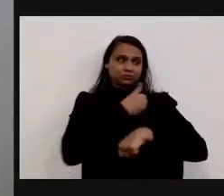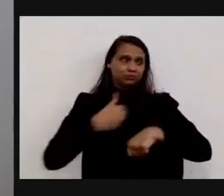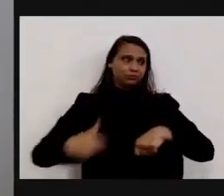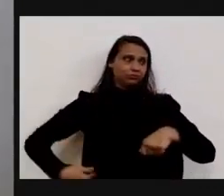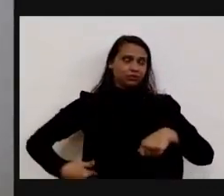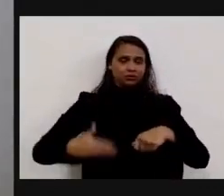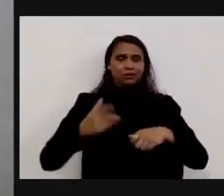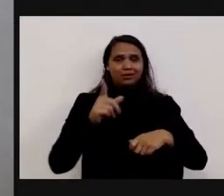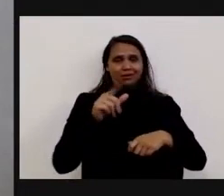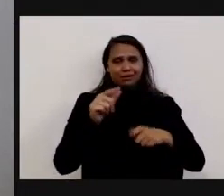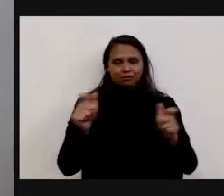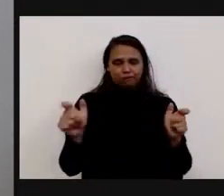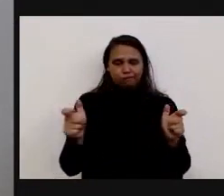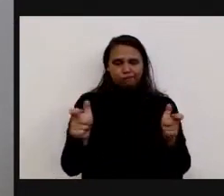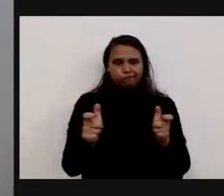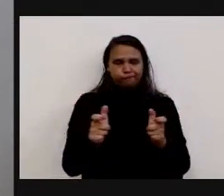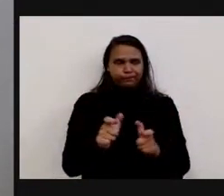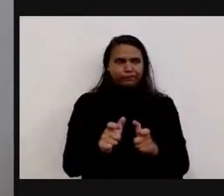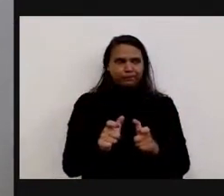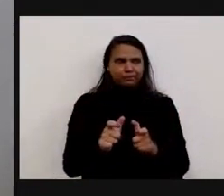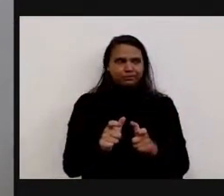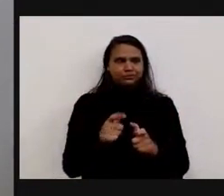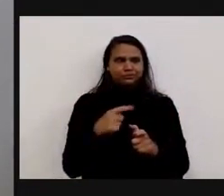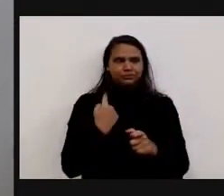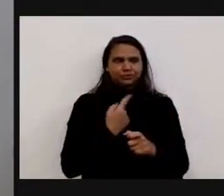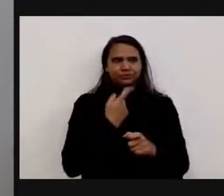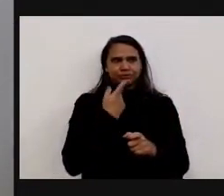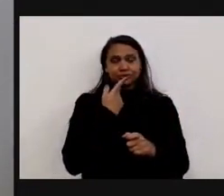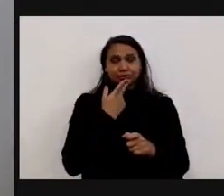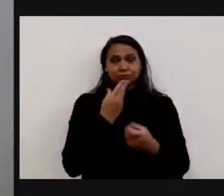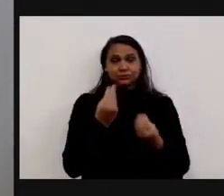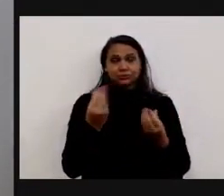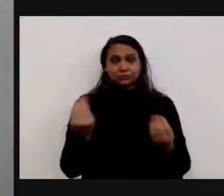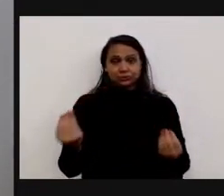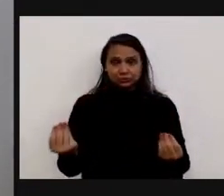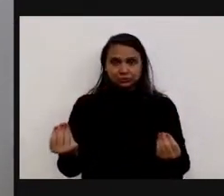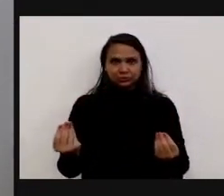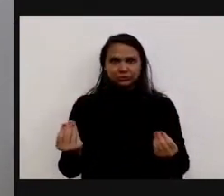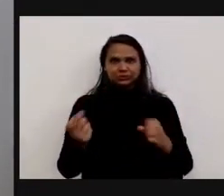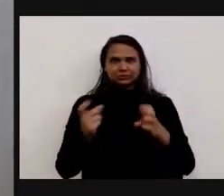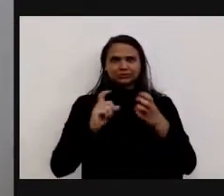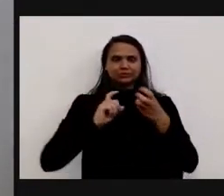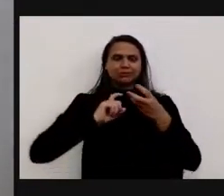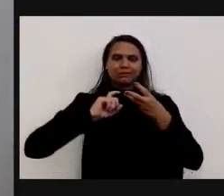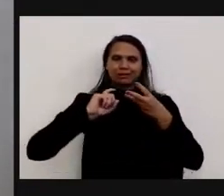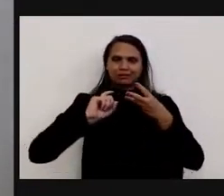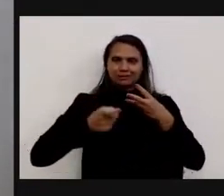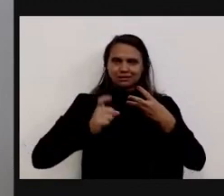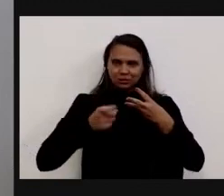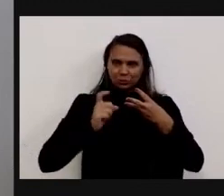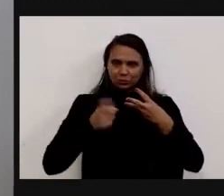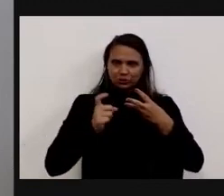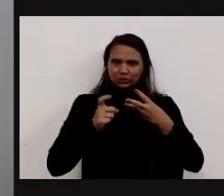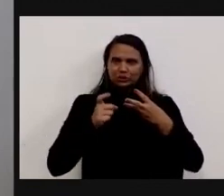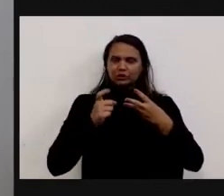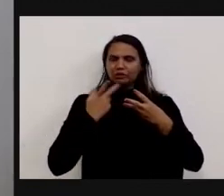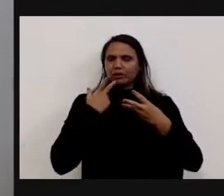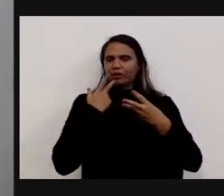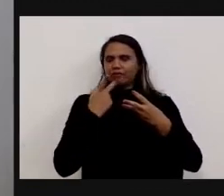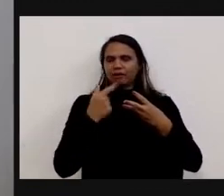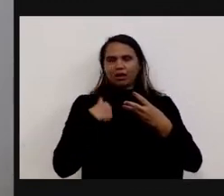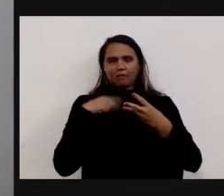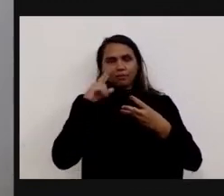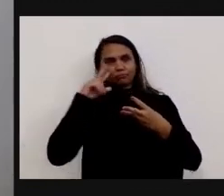curto a gente sabe né eu a gente fala muito que do Lopes do executivo Federal então eu sempre faço um Clemer quando eu venho falar aqui que